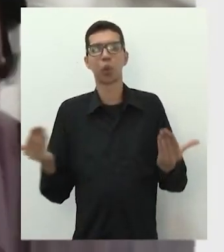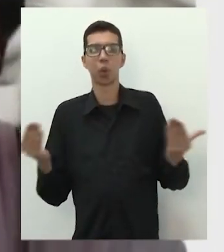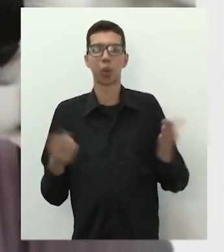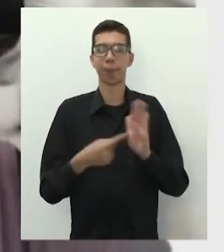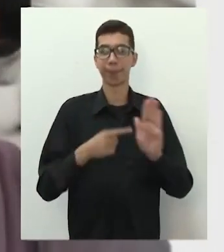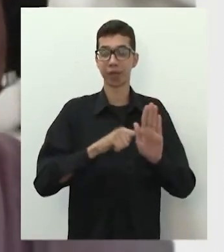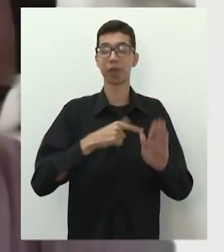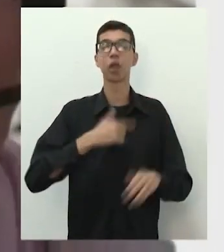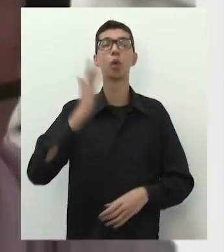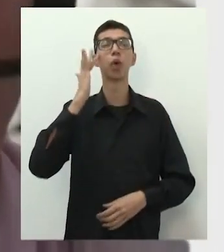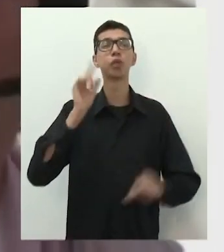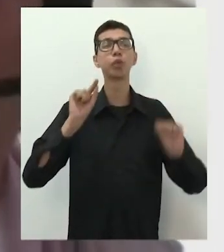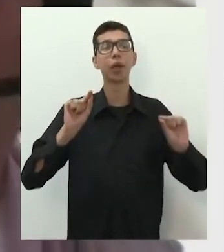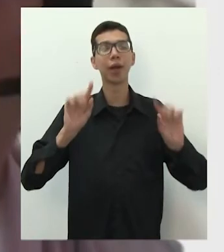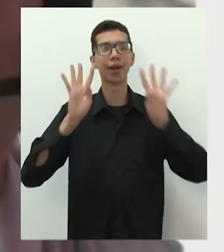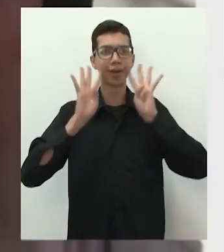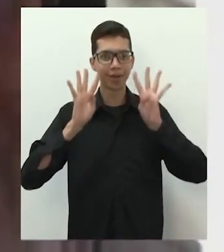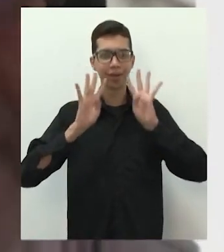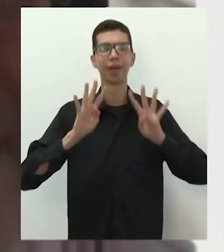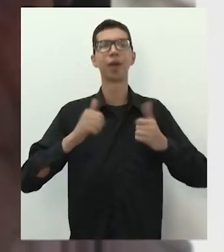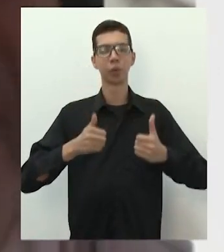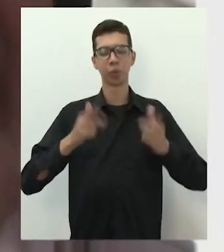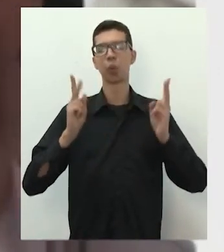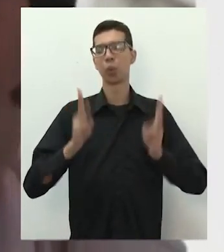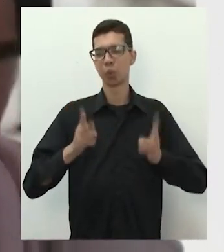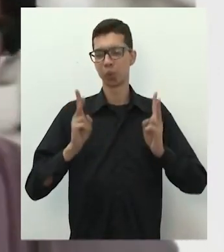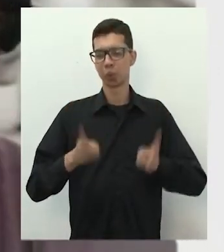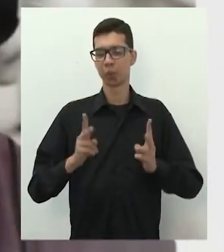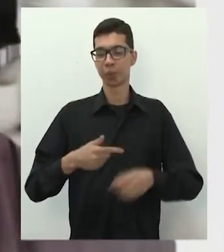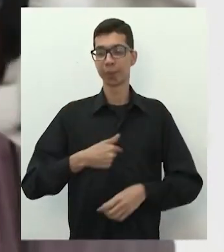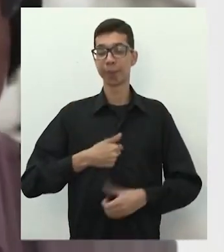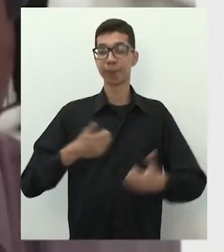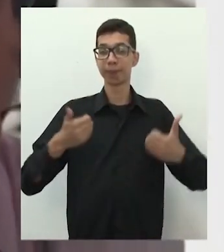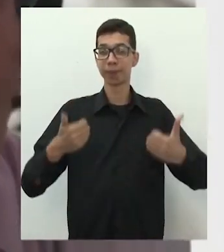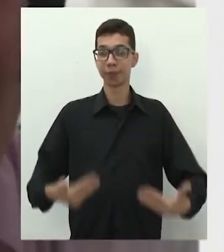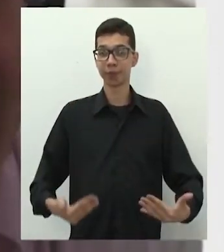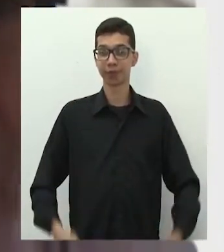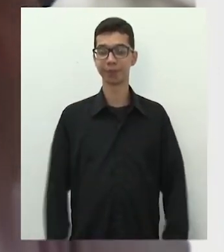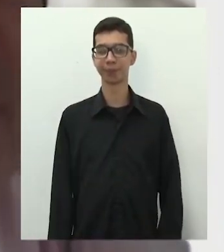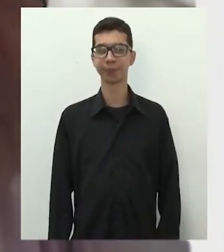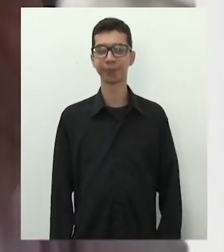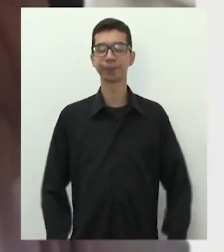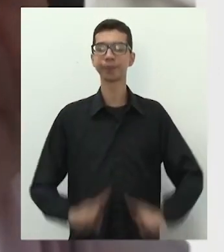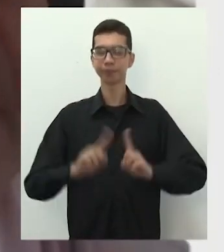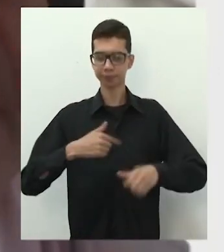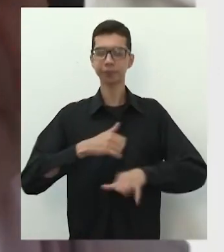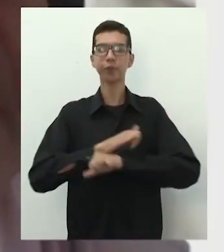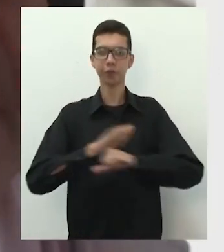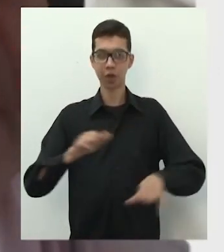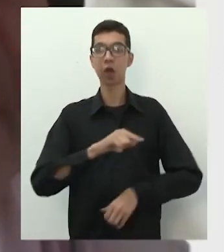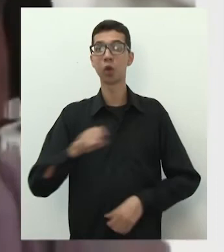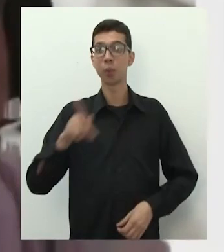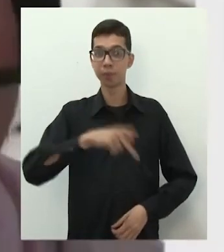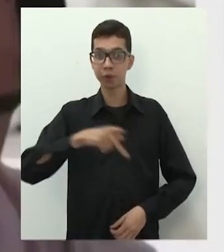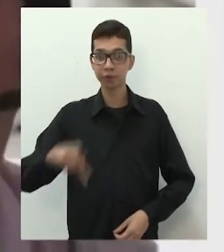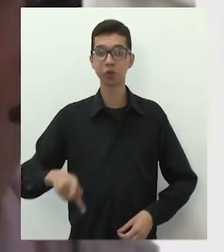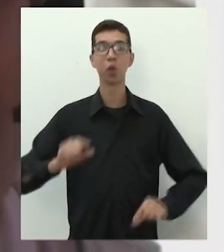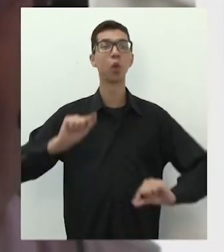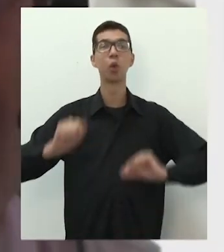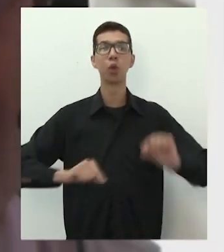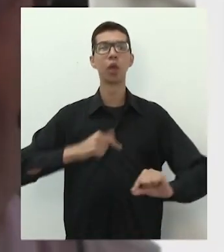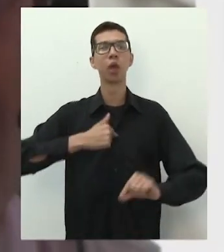de vocês quando mexiam na tua agenda, mexiam na tua gaveta, mexiam no teu armário sem a sua autorização. De